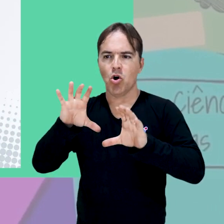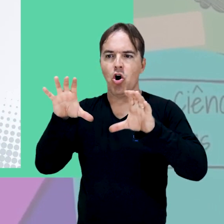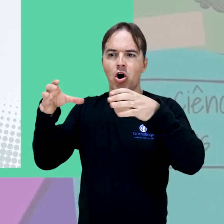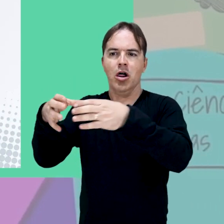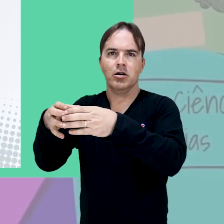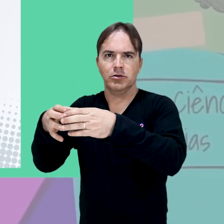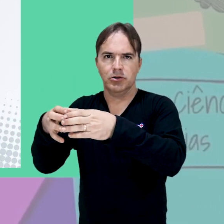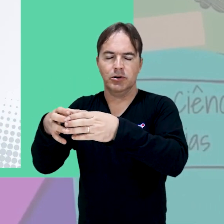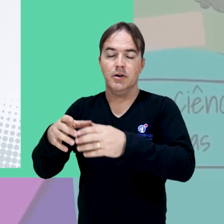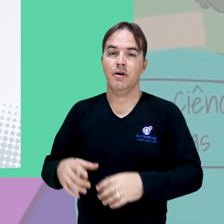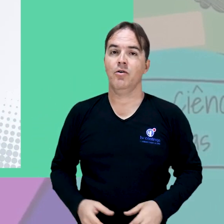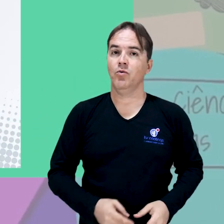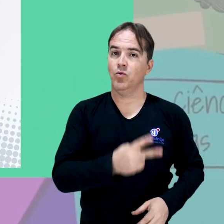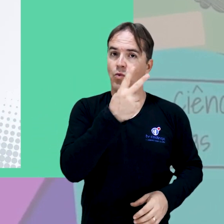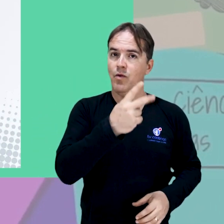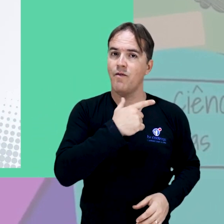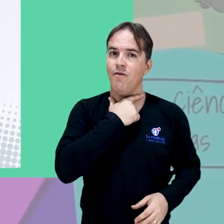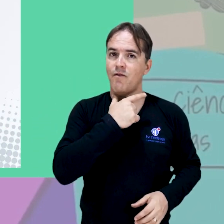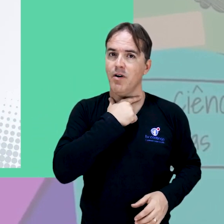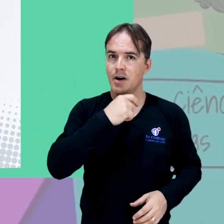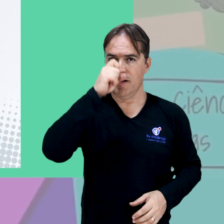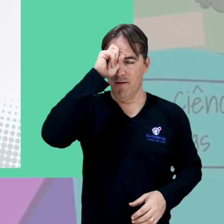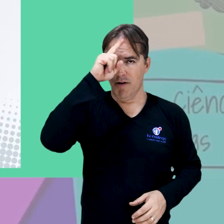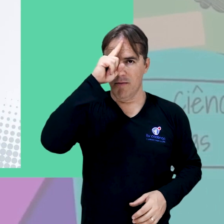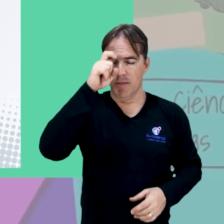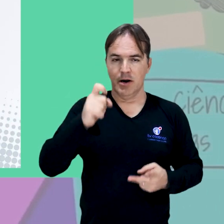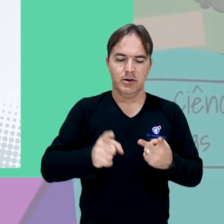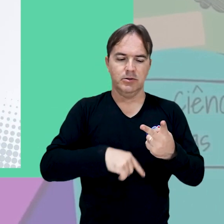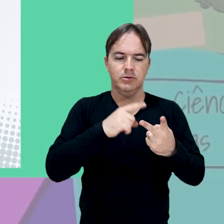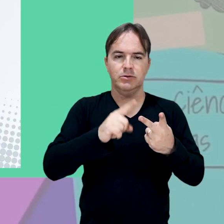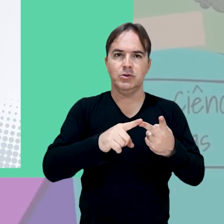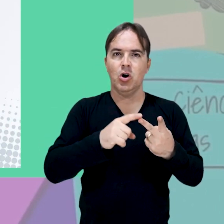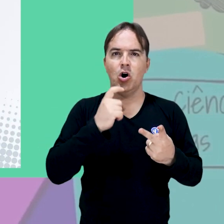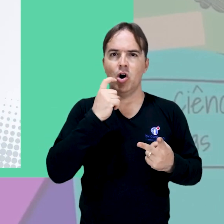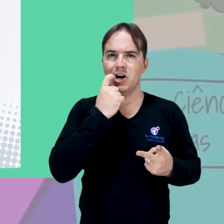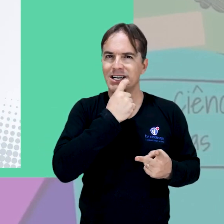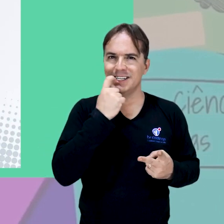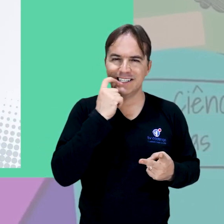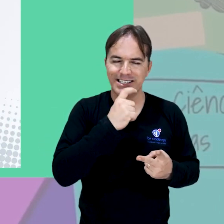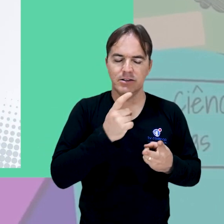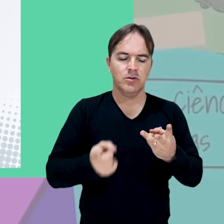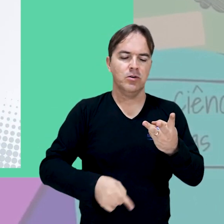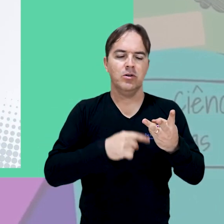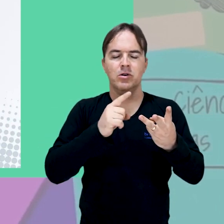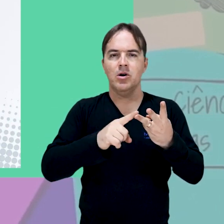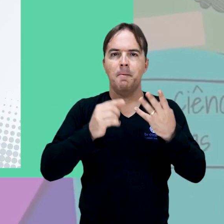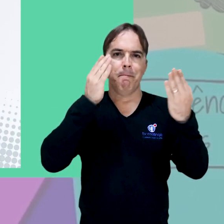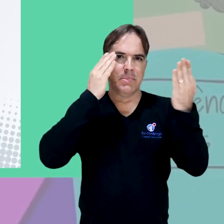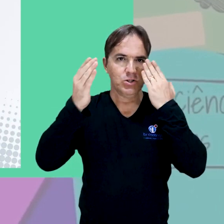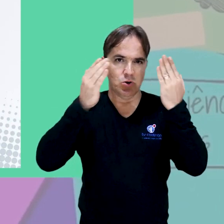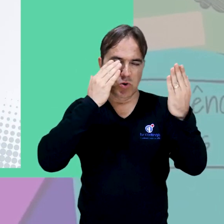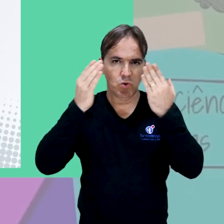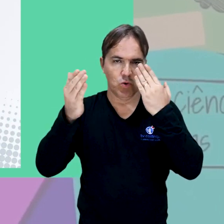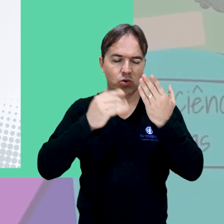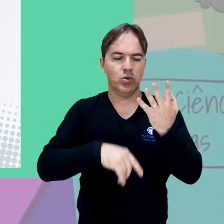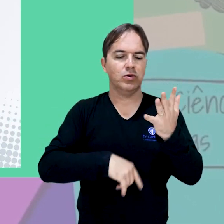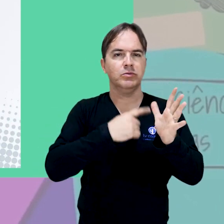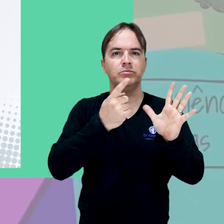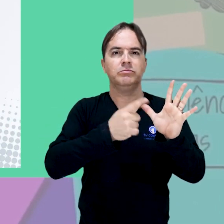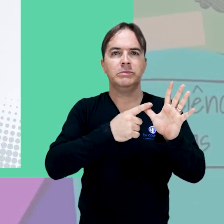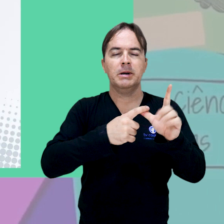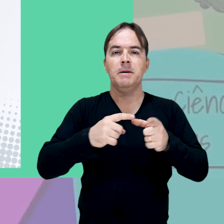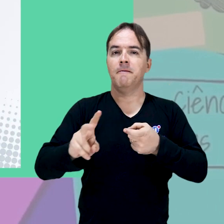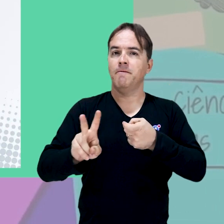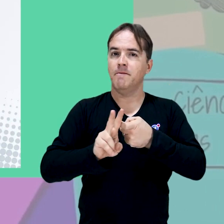enfermagem uma para Odontologia duas para psicologia duas para farmácia e uma